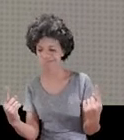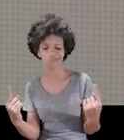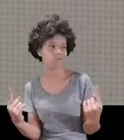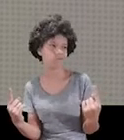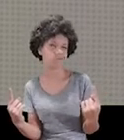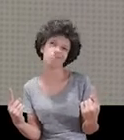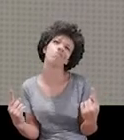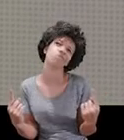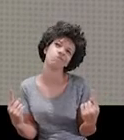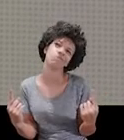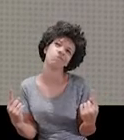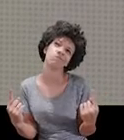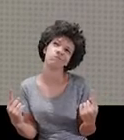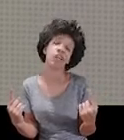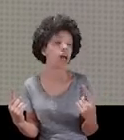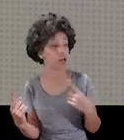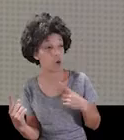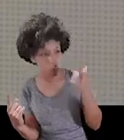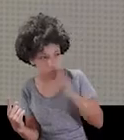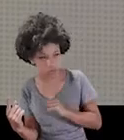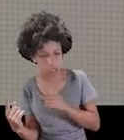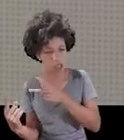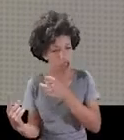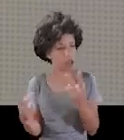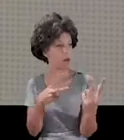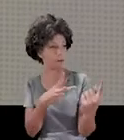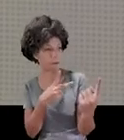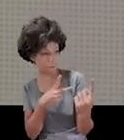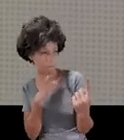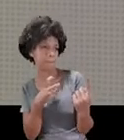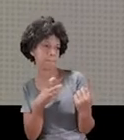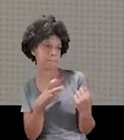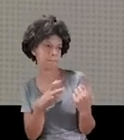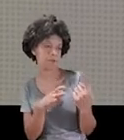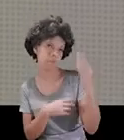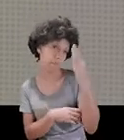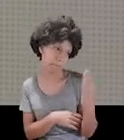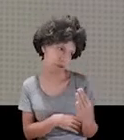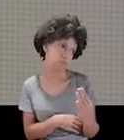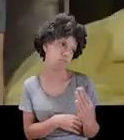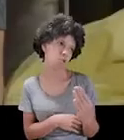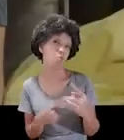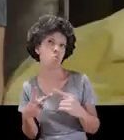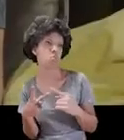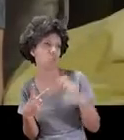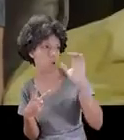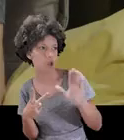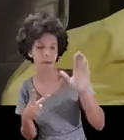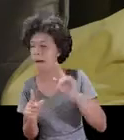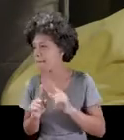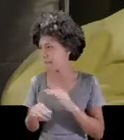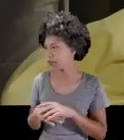dizer não eu acho que eu posso distinguir distinguir o Flávio do brasileiro